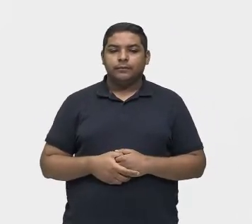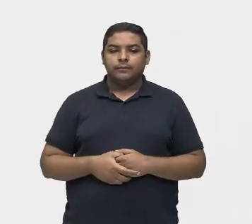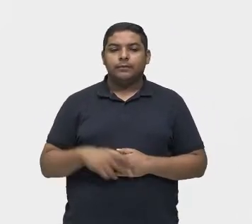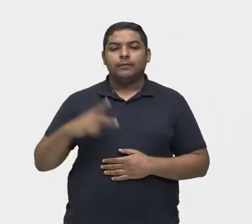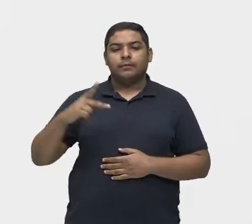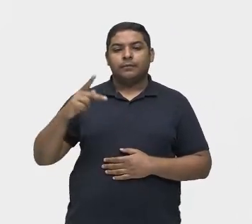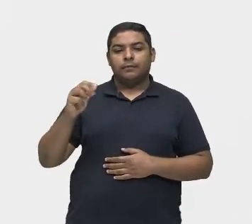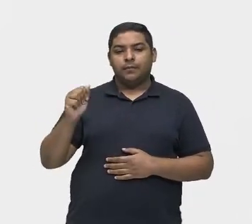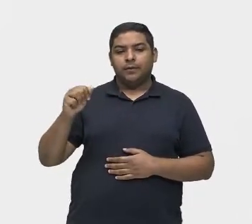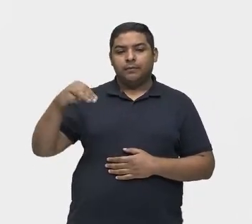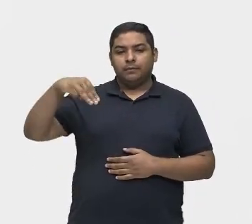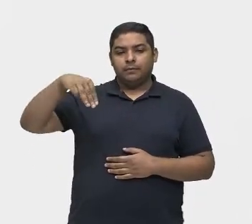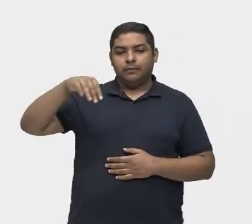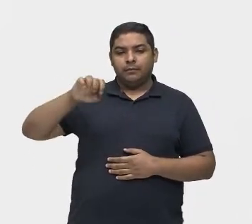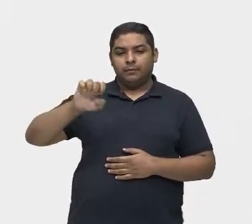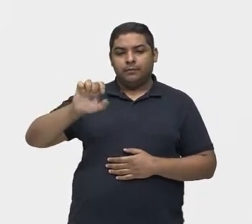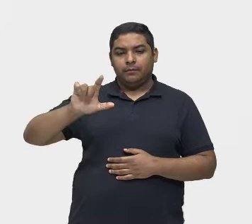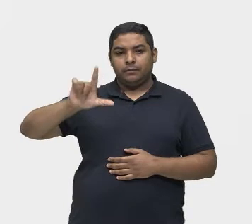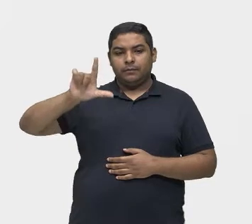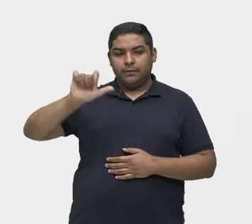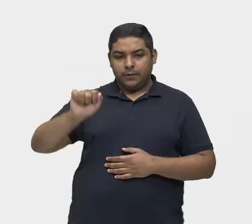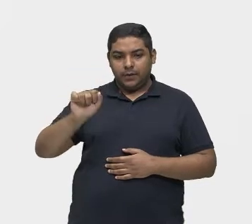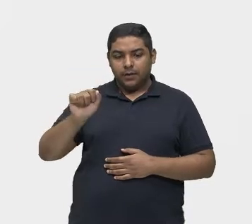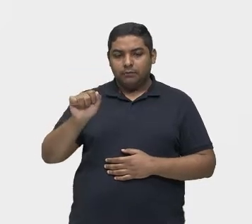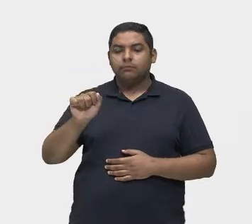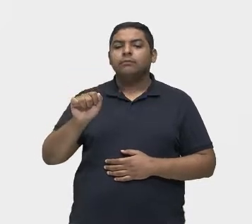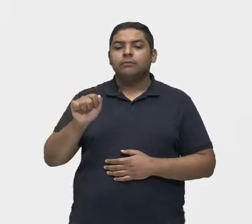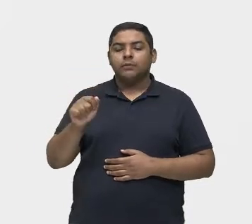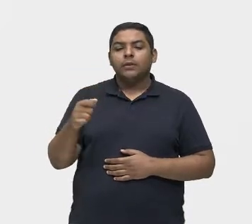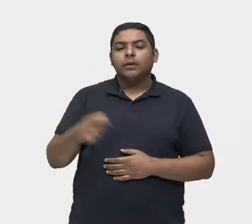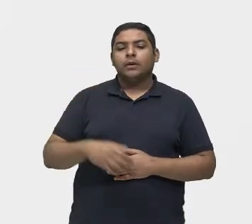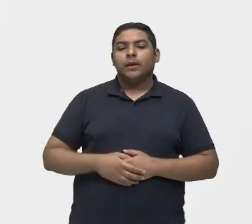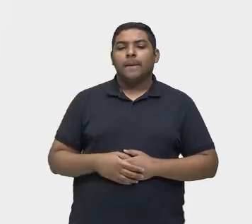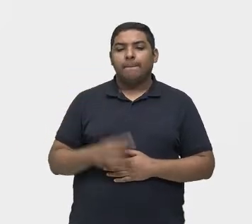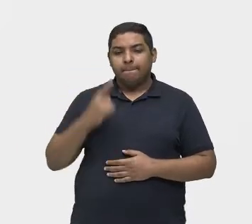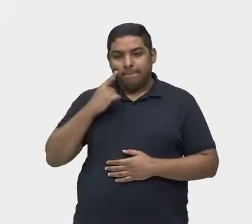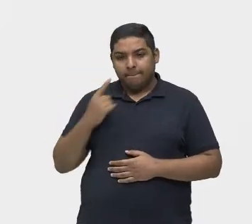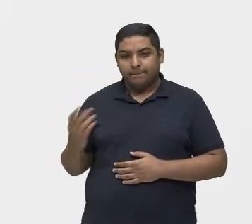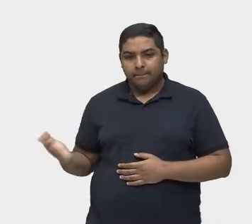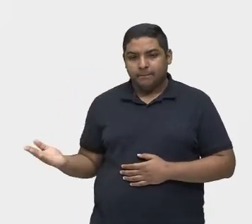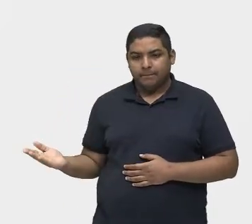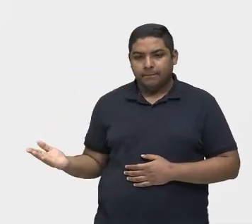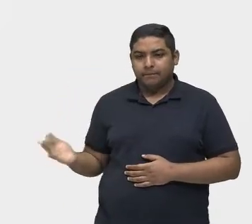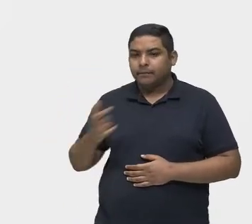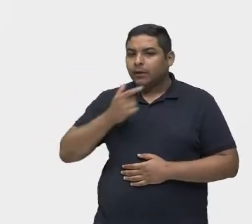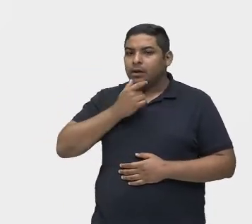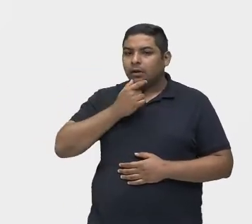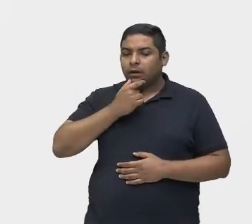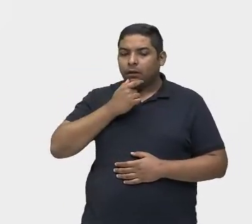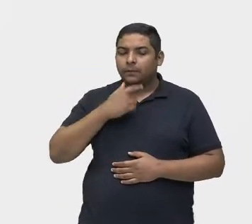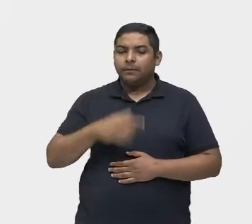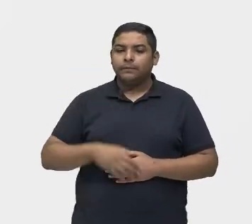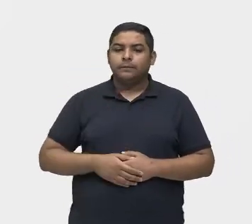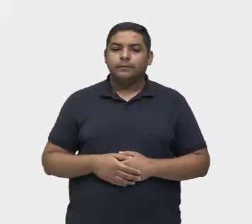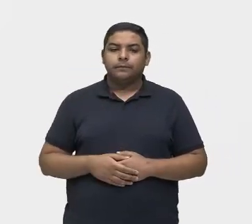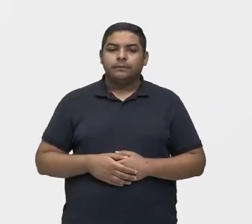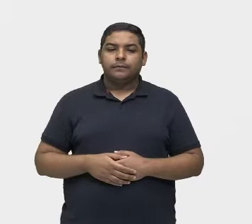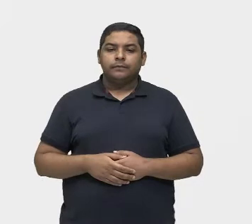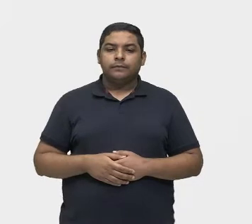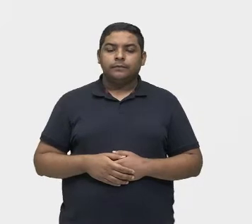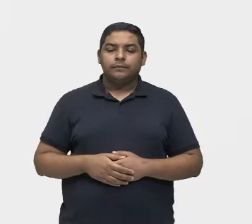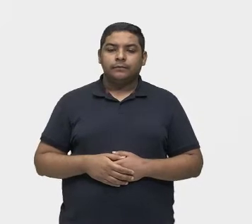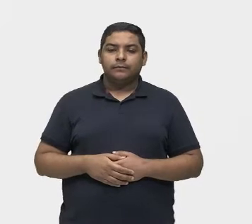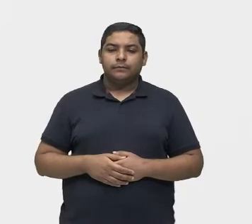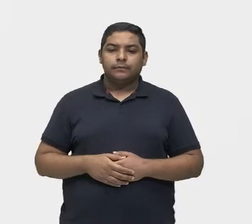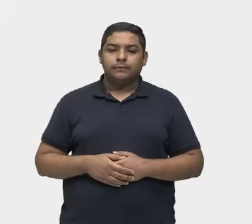Pamela and I, quer dizer, a Pamela e eu, weren't at the movie last night. Então, Pamela and I